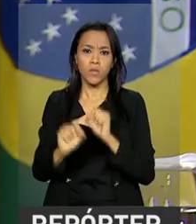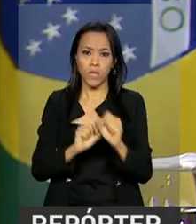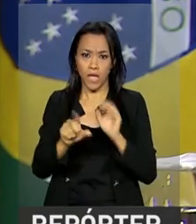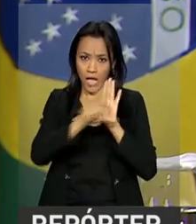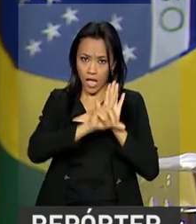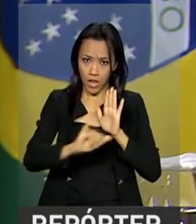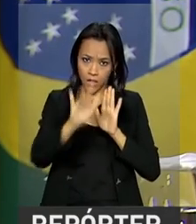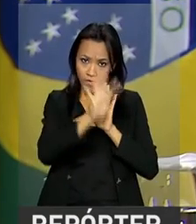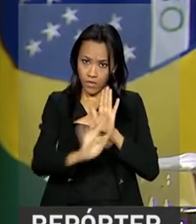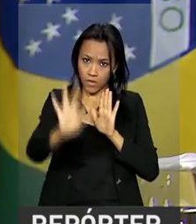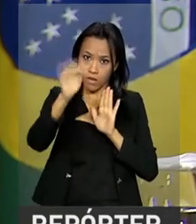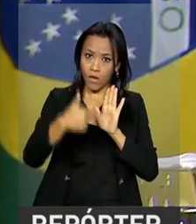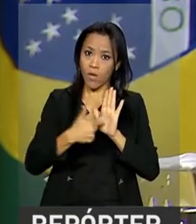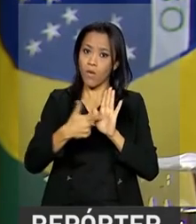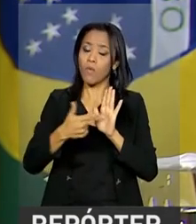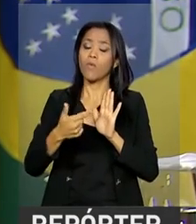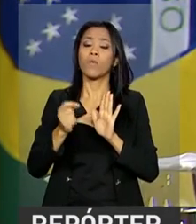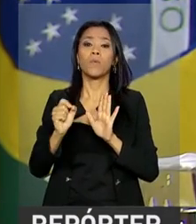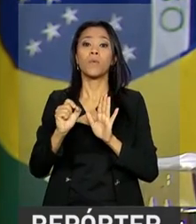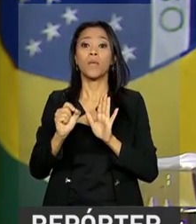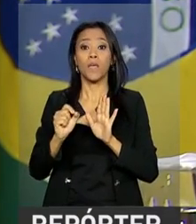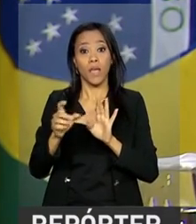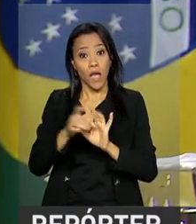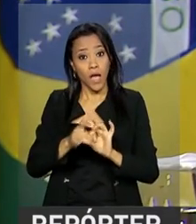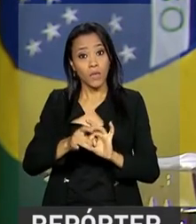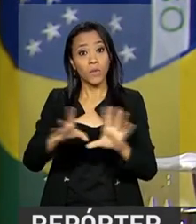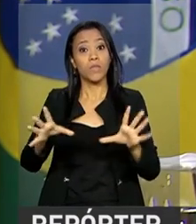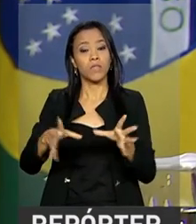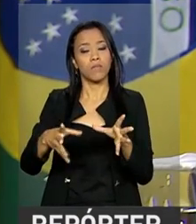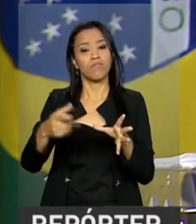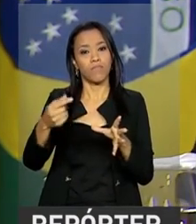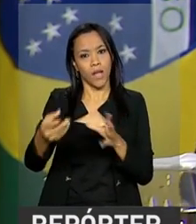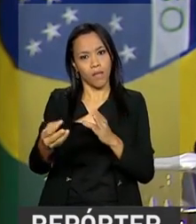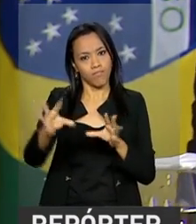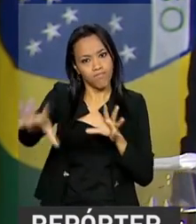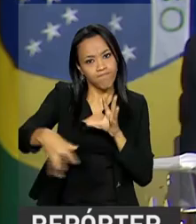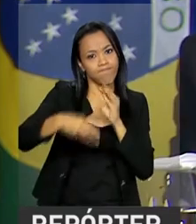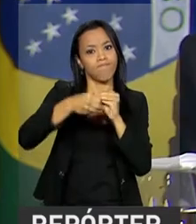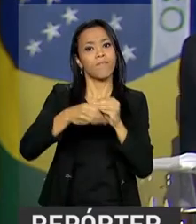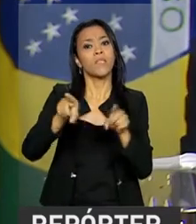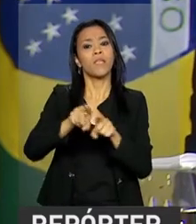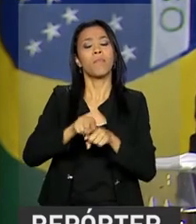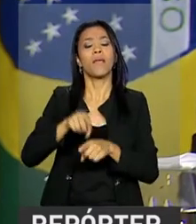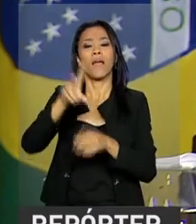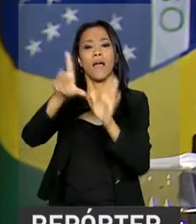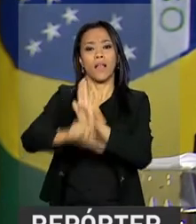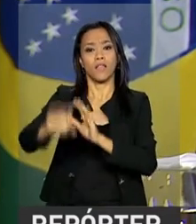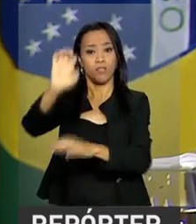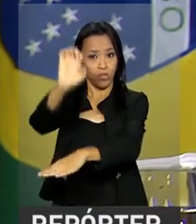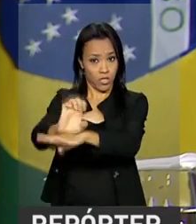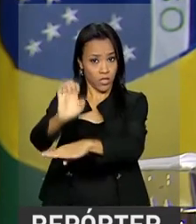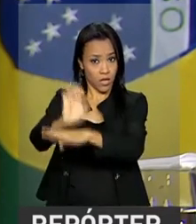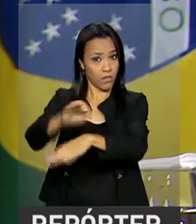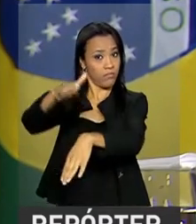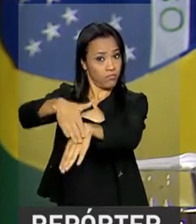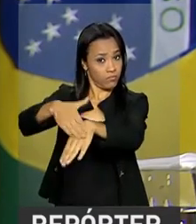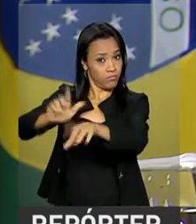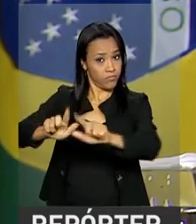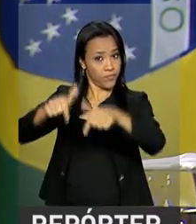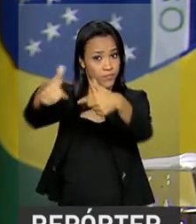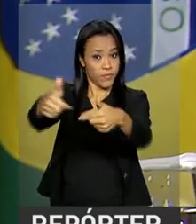federal autorizadora das chamadas contra partidas ea lei estadual fazendo as contra partidas